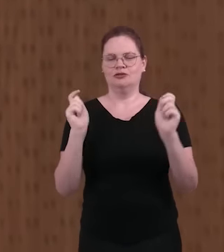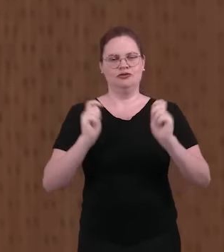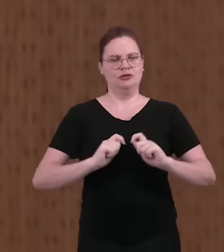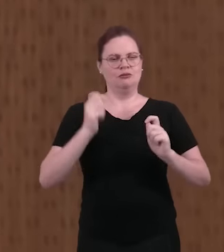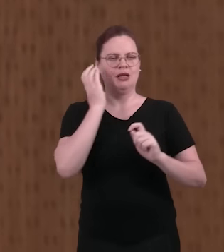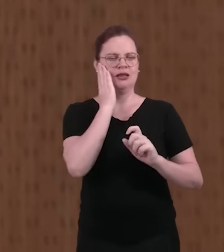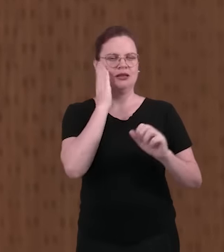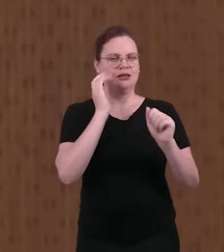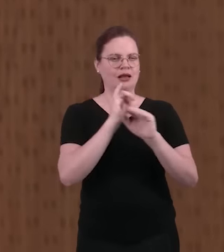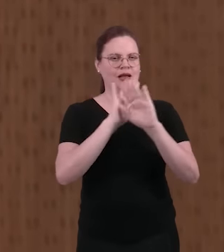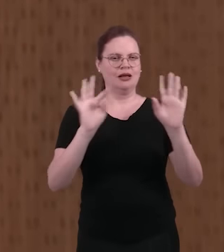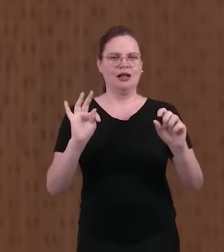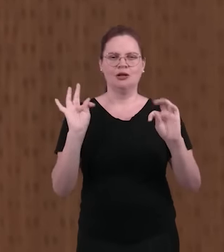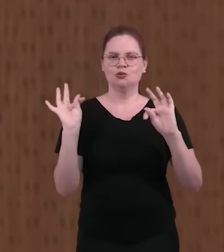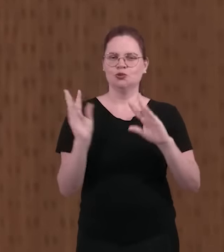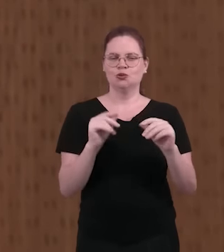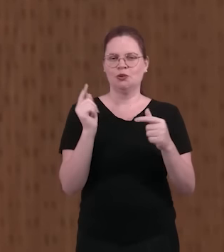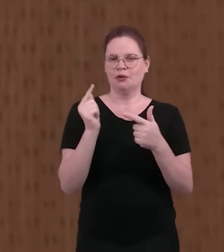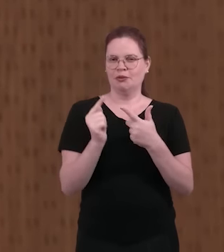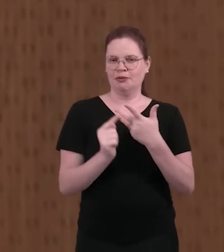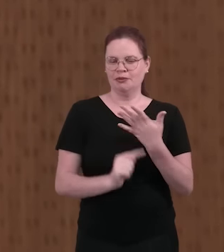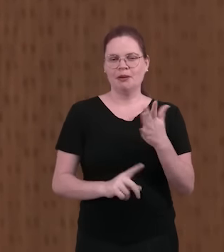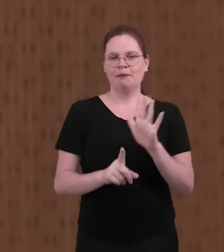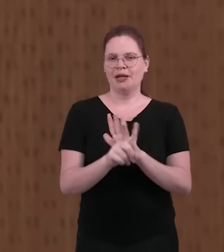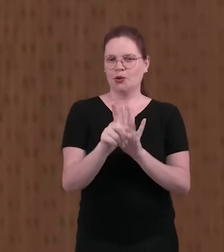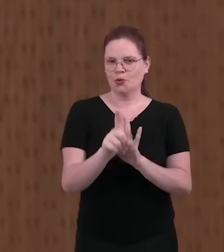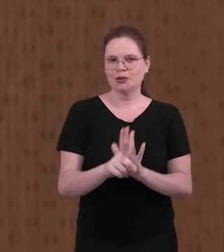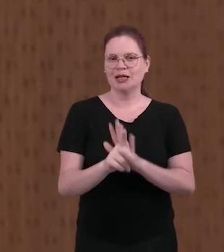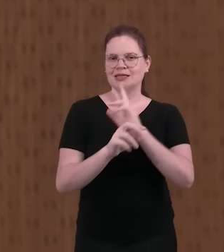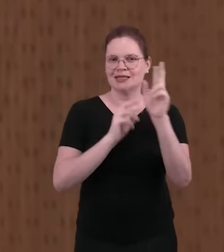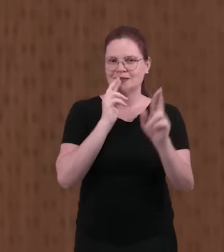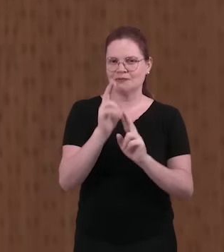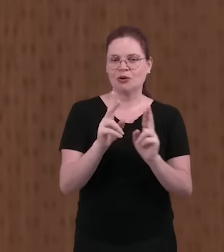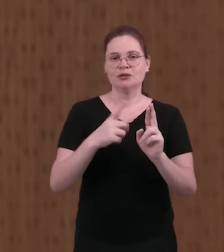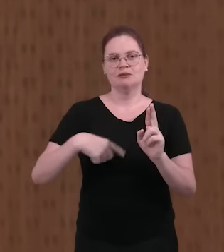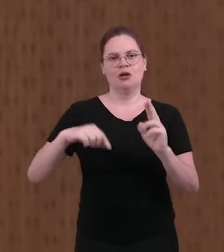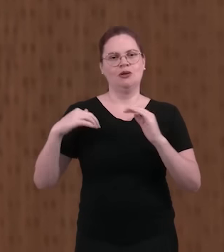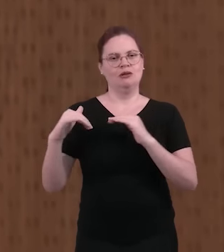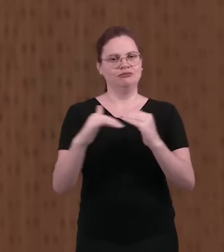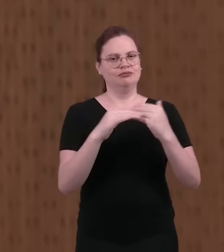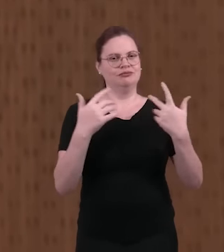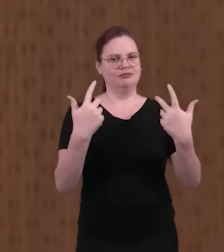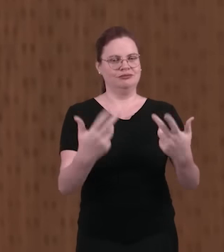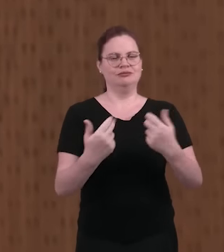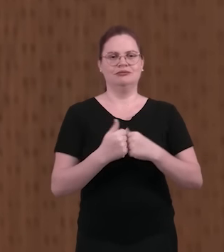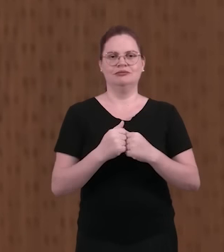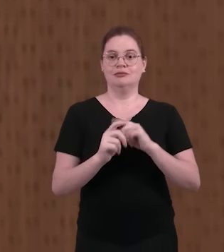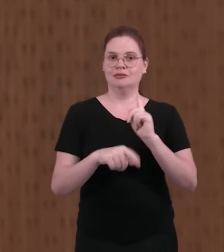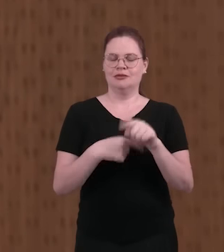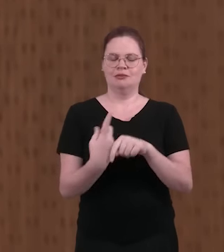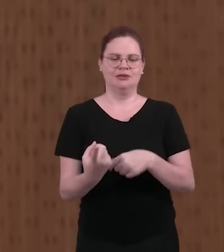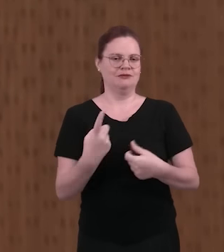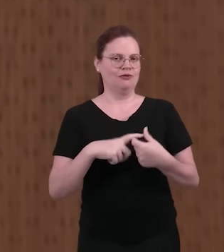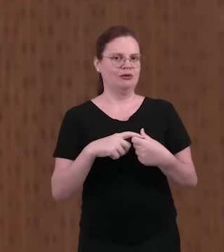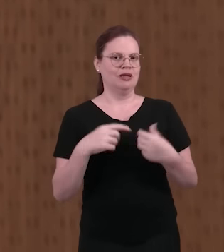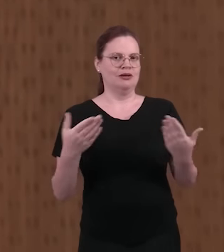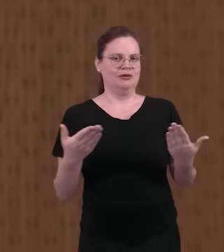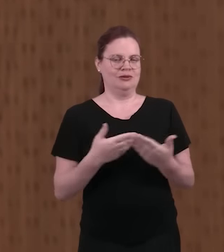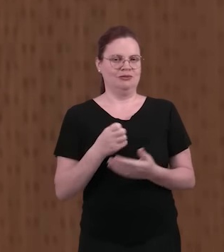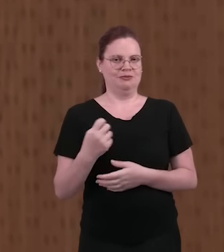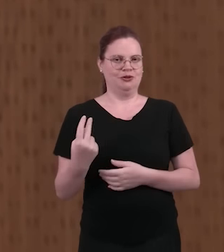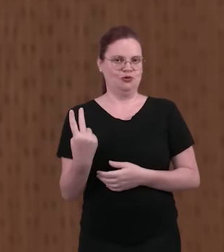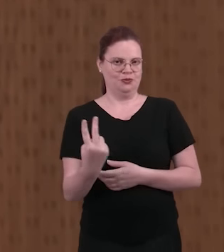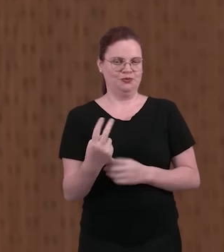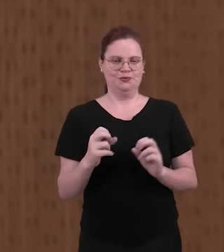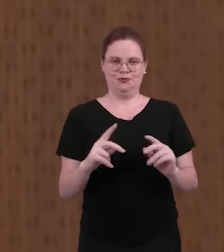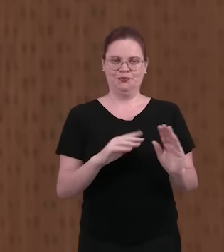tudo, desde o início, desde a primeira pergunta, para a gente estar, alinhados. E aí você volta para o episódio 2, tá bom? Então